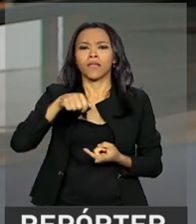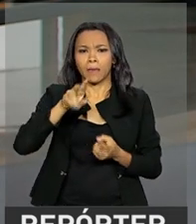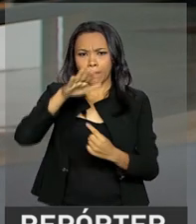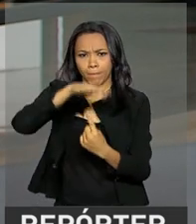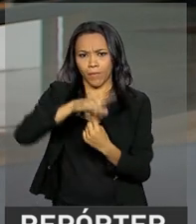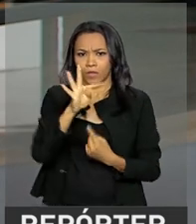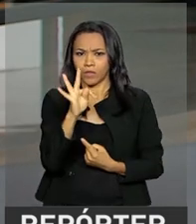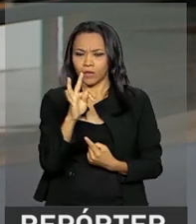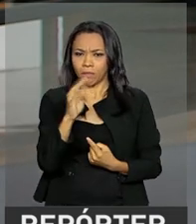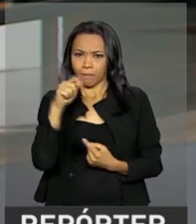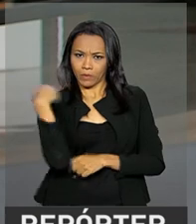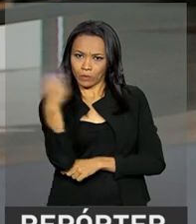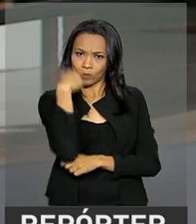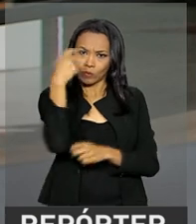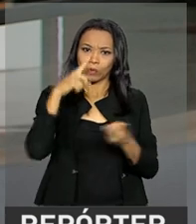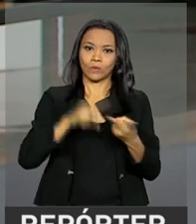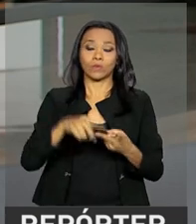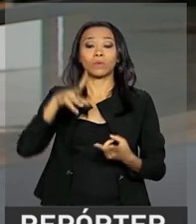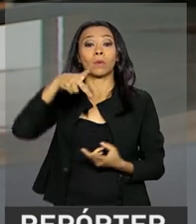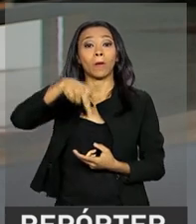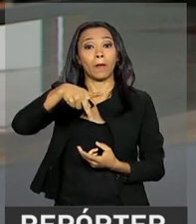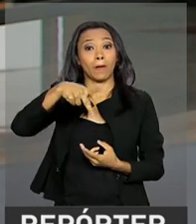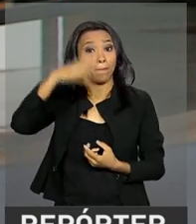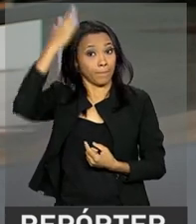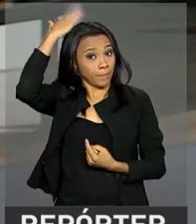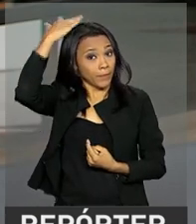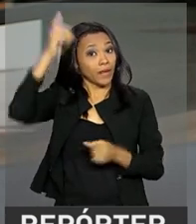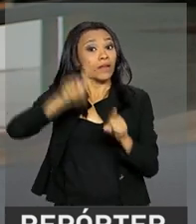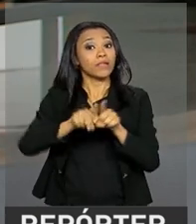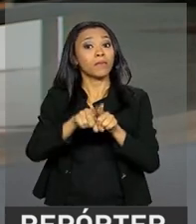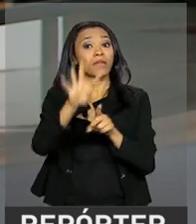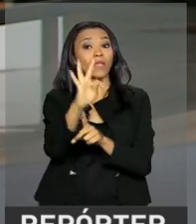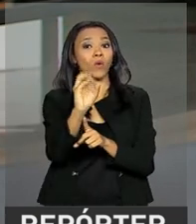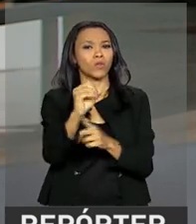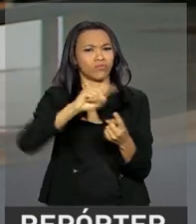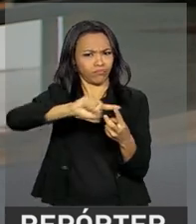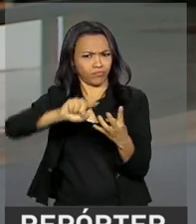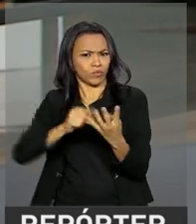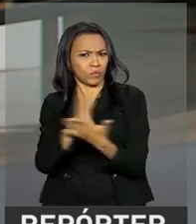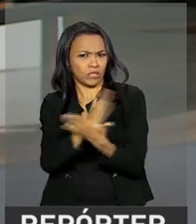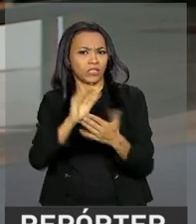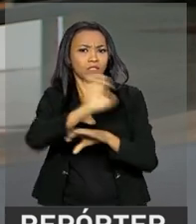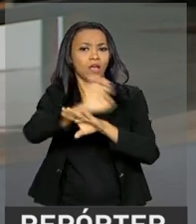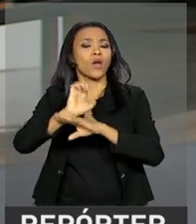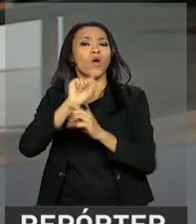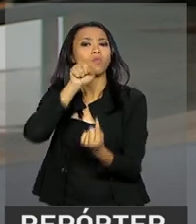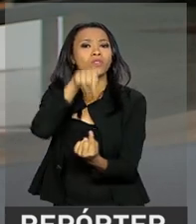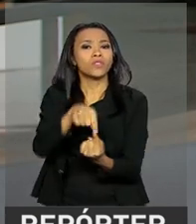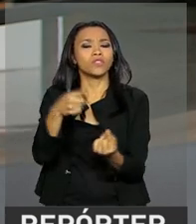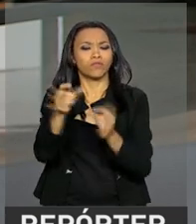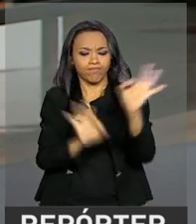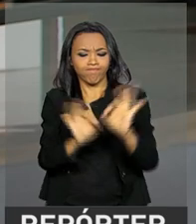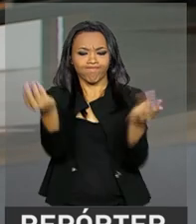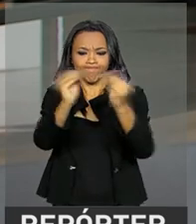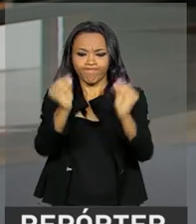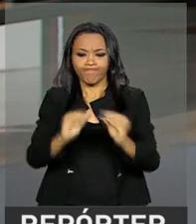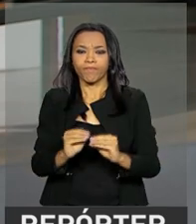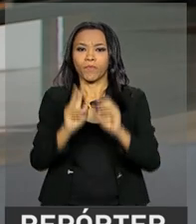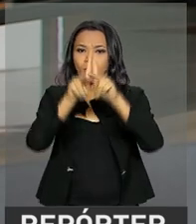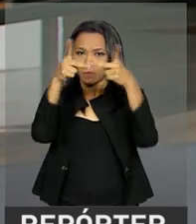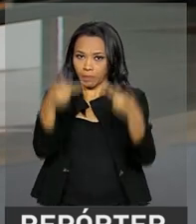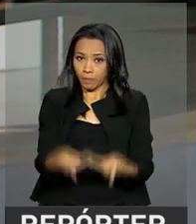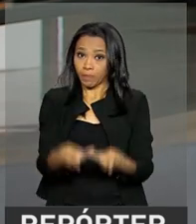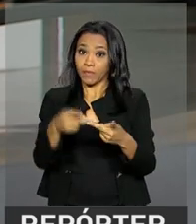Mato Grosso Mato Grosso do Sul Pará e Tocantins para discutir os acordos de cooperação para implementação do Plano Nacional